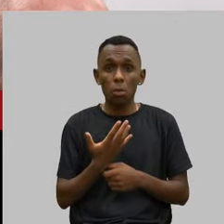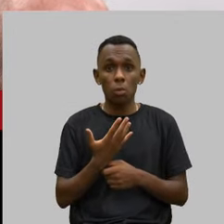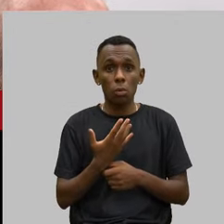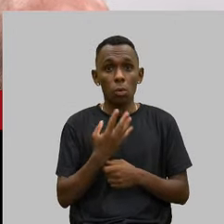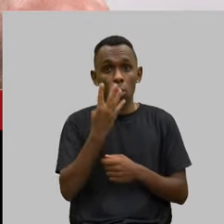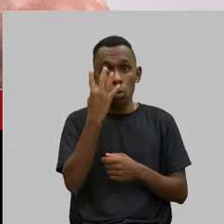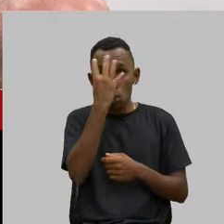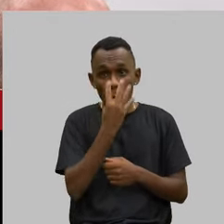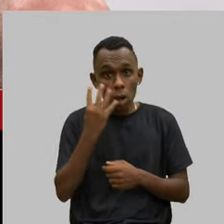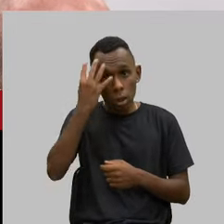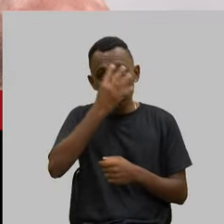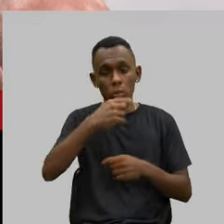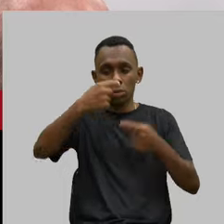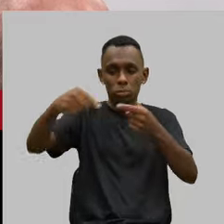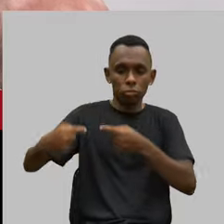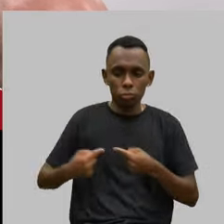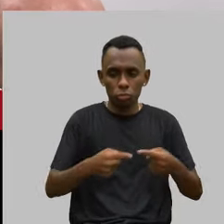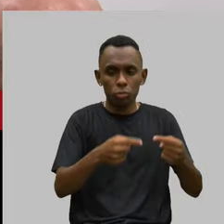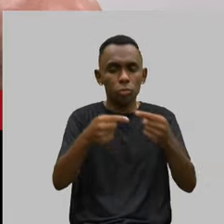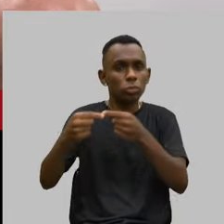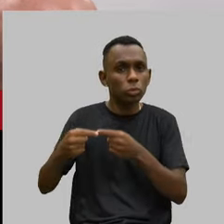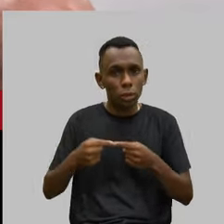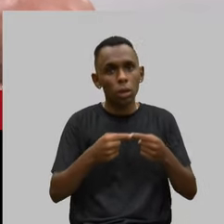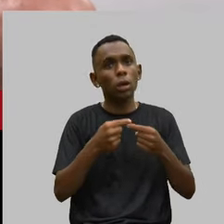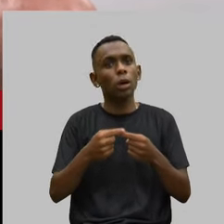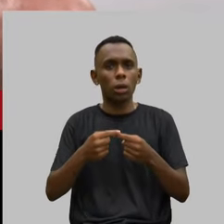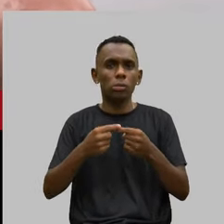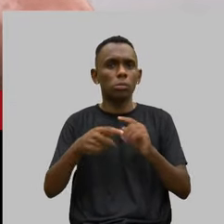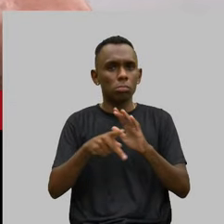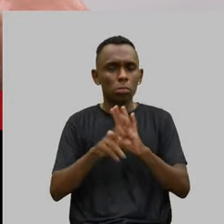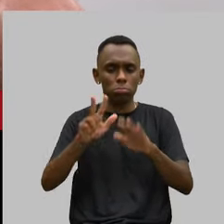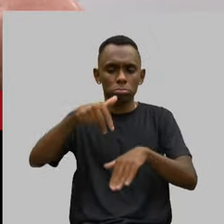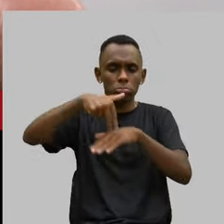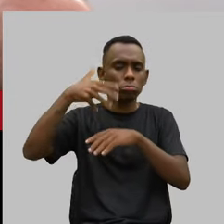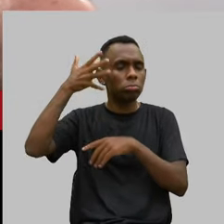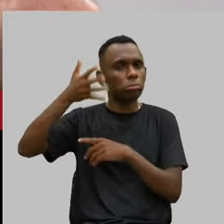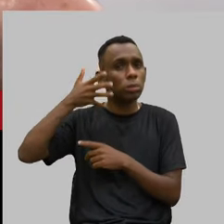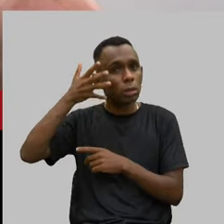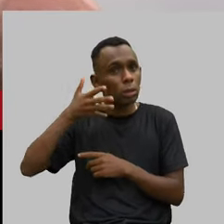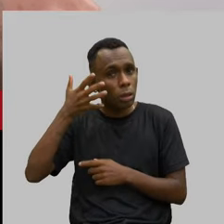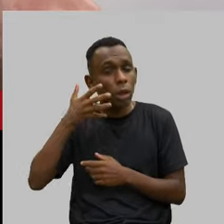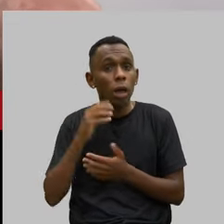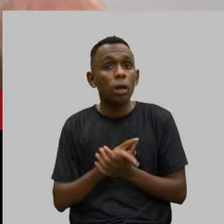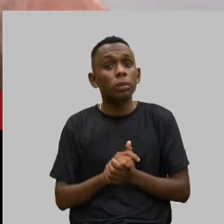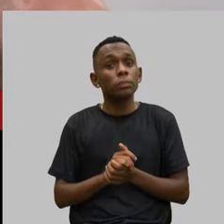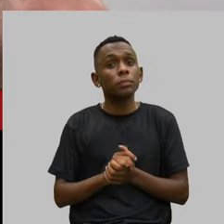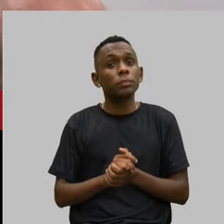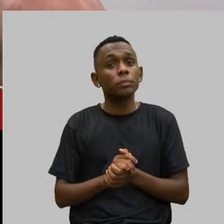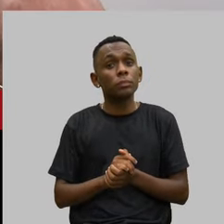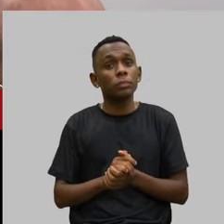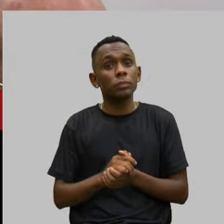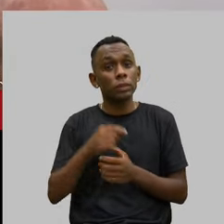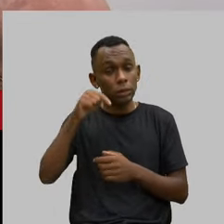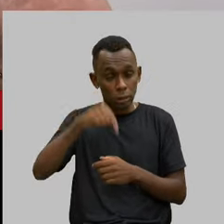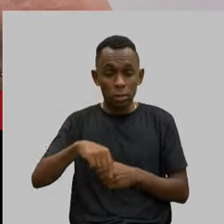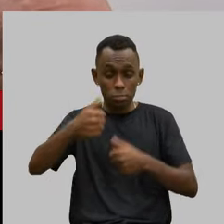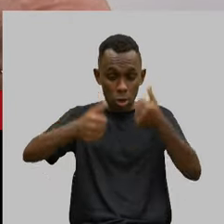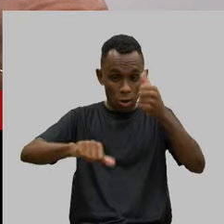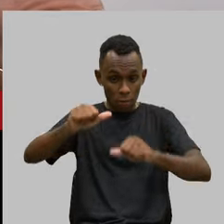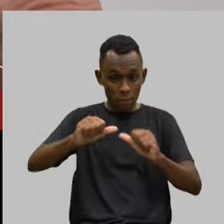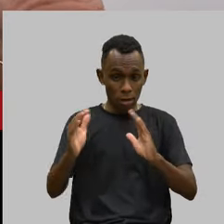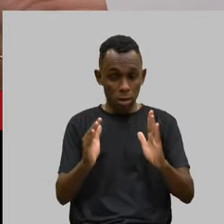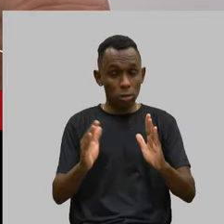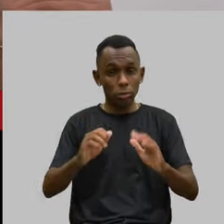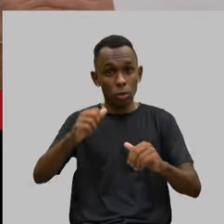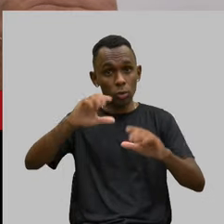horas de debate de discussões de oitivas né e o Assembleia fiscaliza no meu entendimento participei da